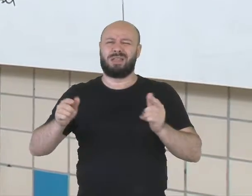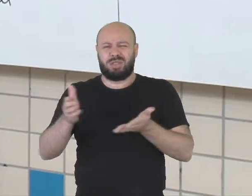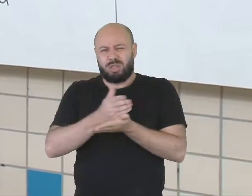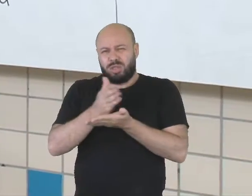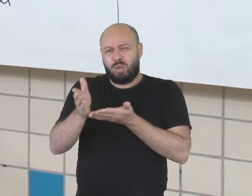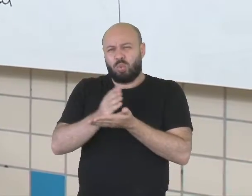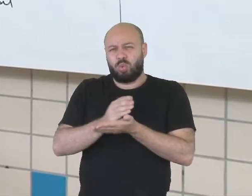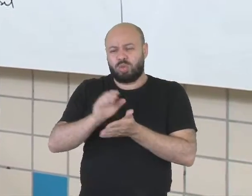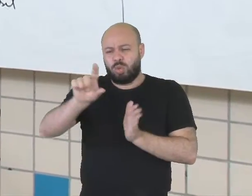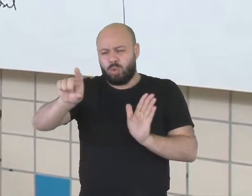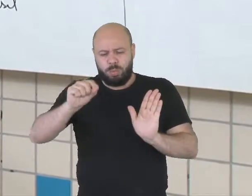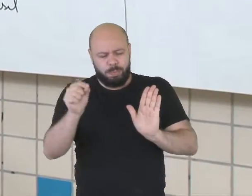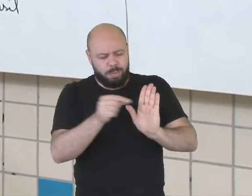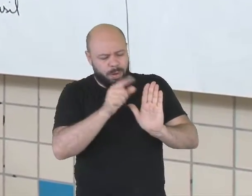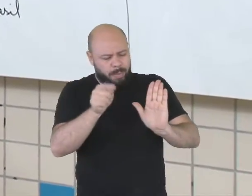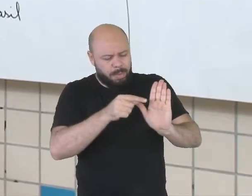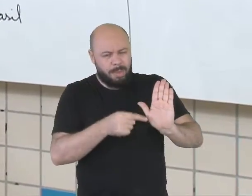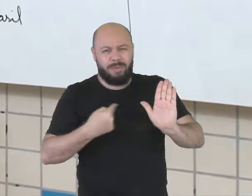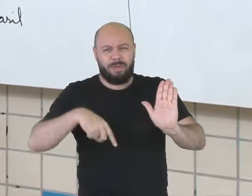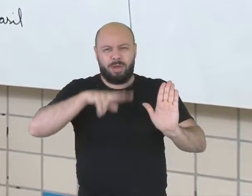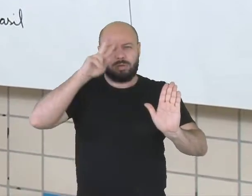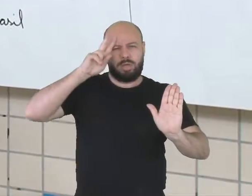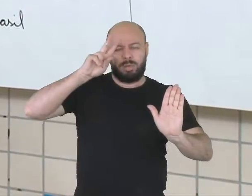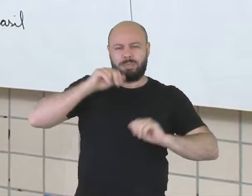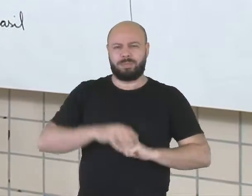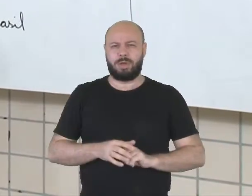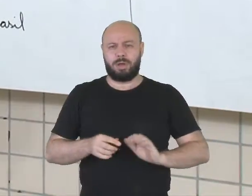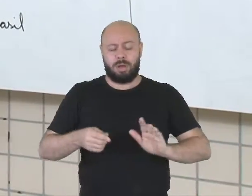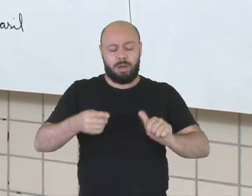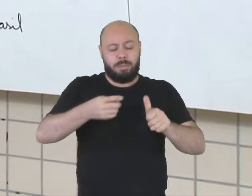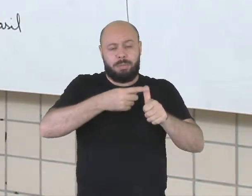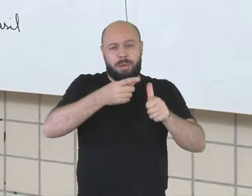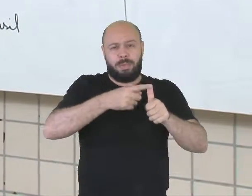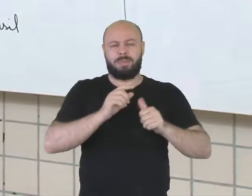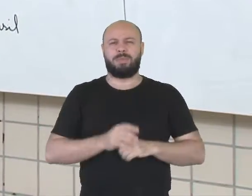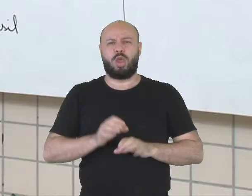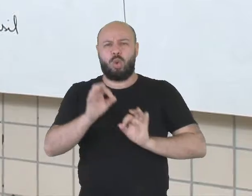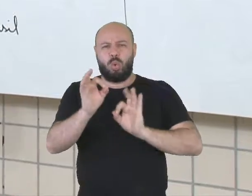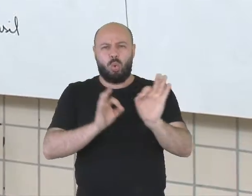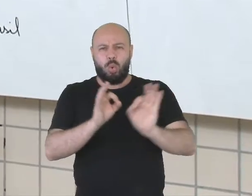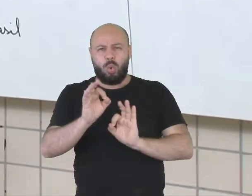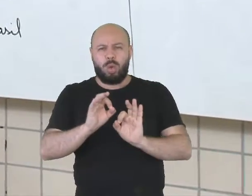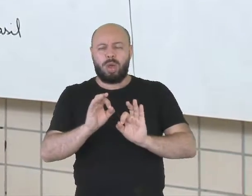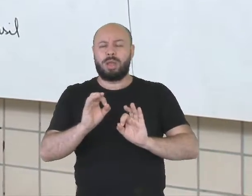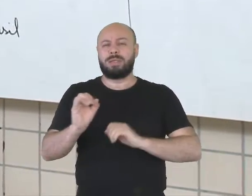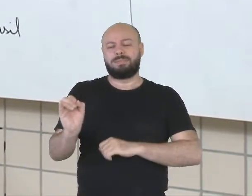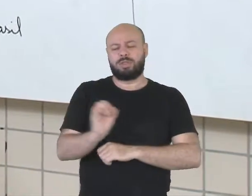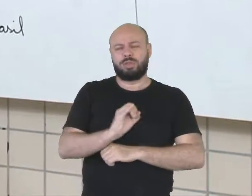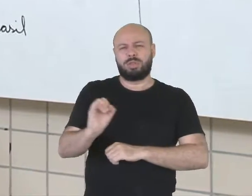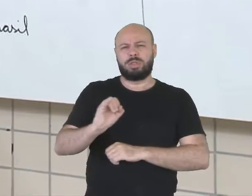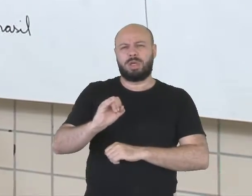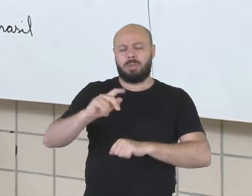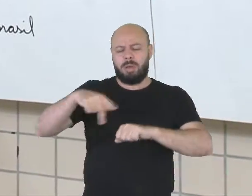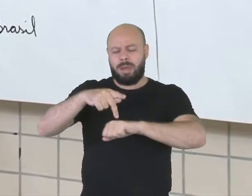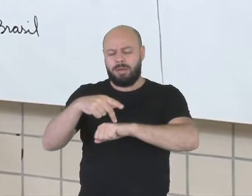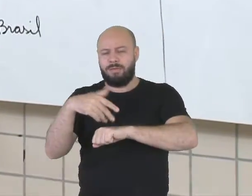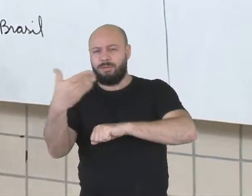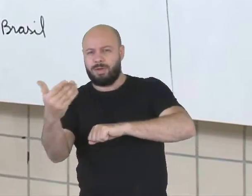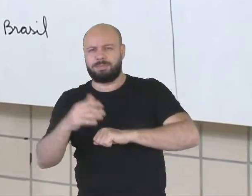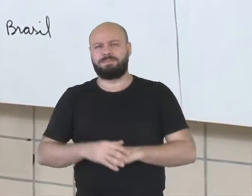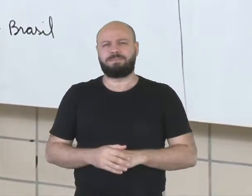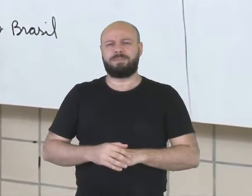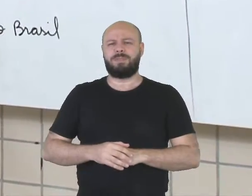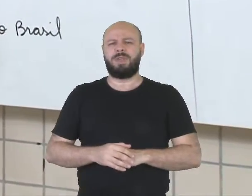alguns tópicos para nós relembrarmos. O primeiro deles é sobre as organizações internacionais. Lembra que nós vimos sobre isso